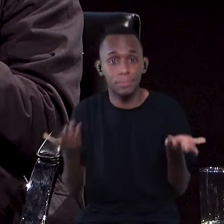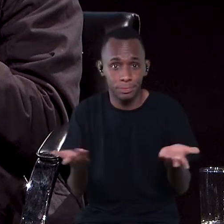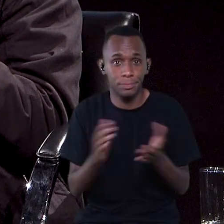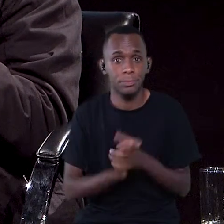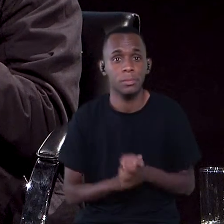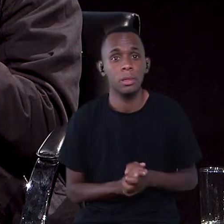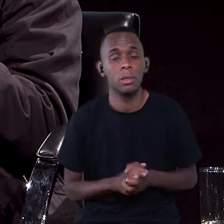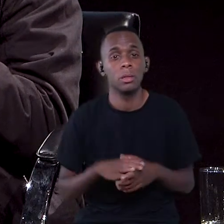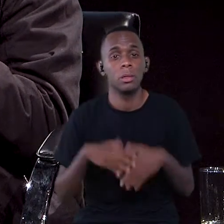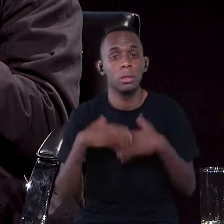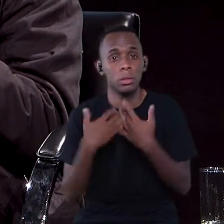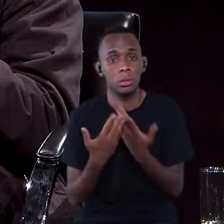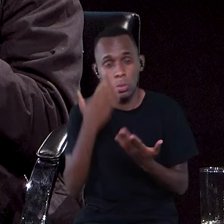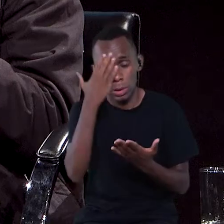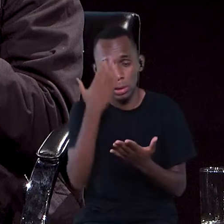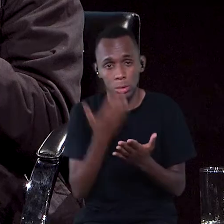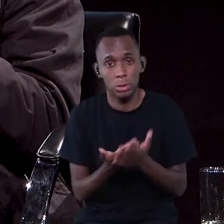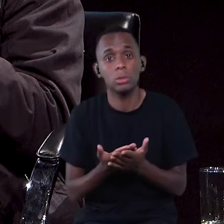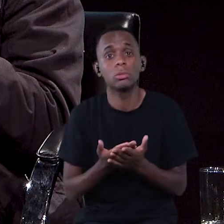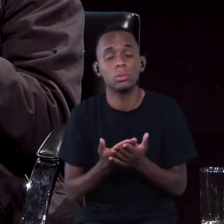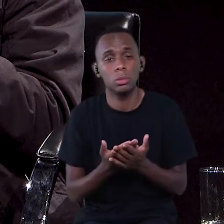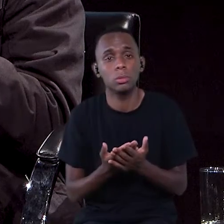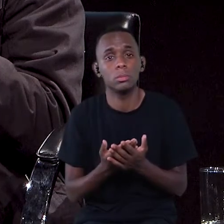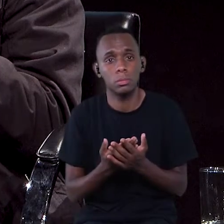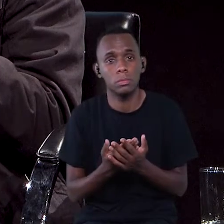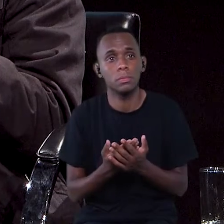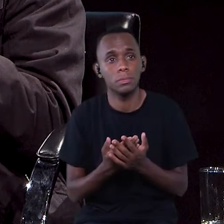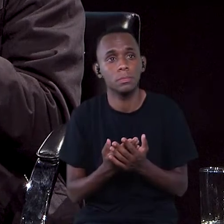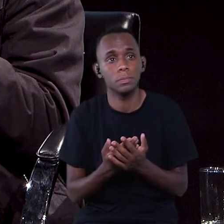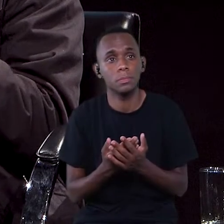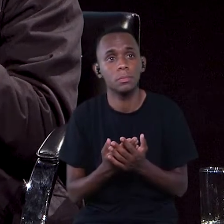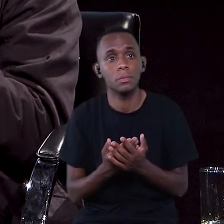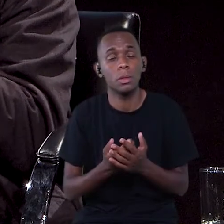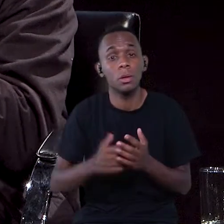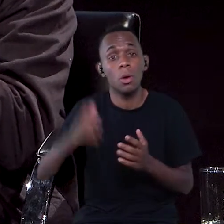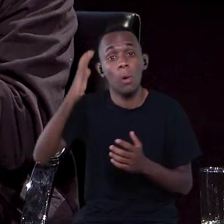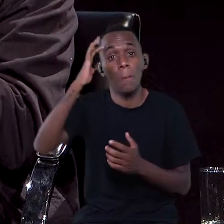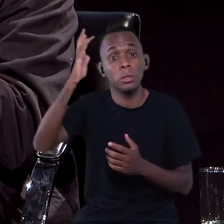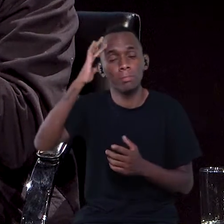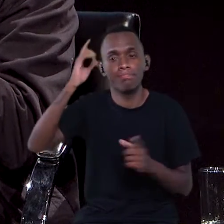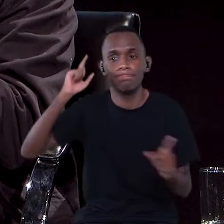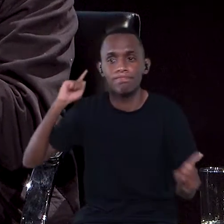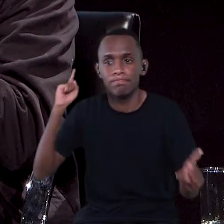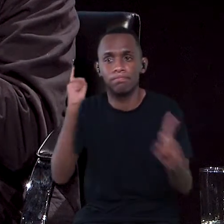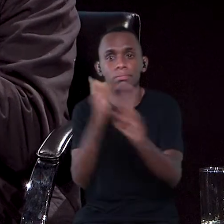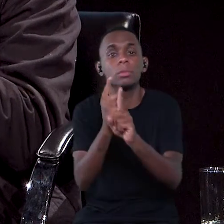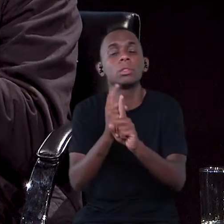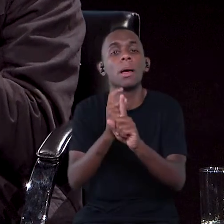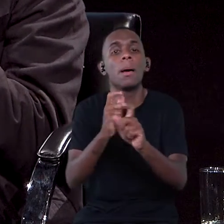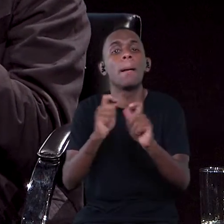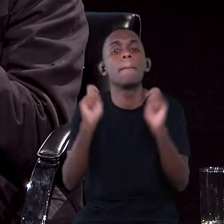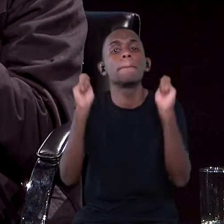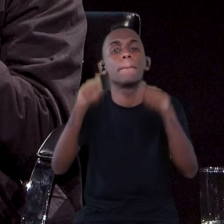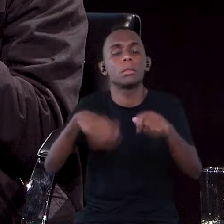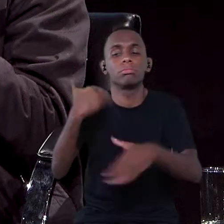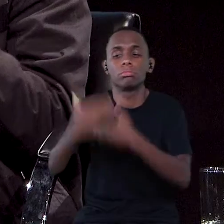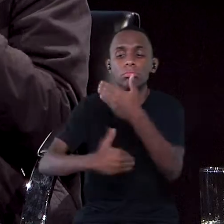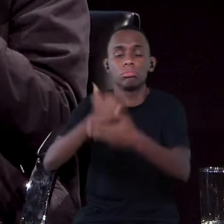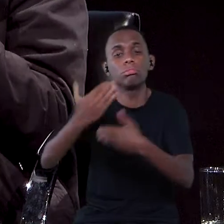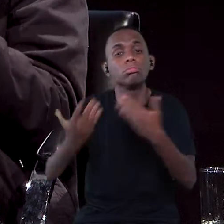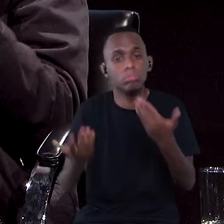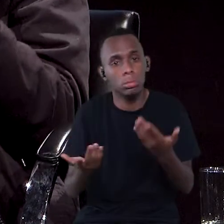nesse território da falta aparente de significação que a utopia vai encontrar sua possibilidade de crescer. E aí,